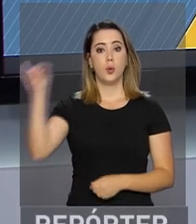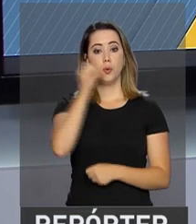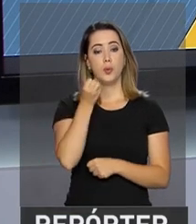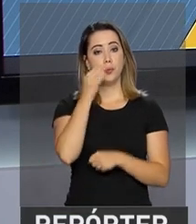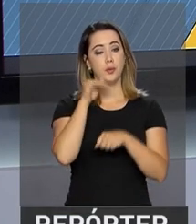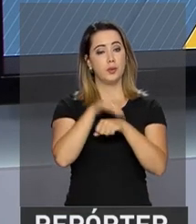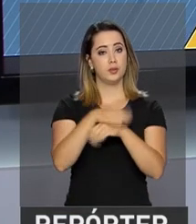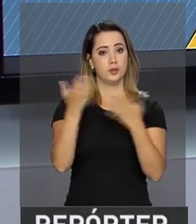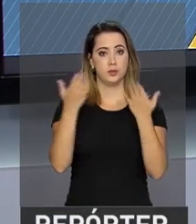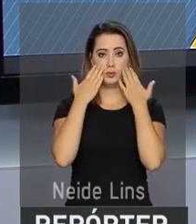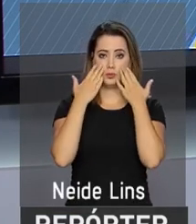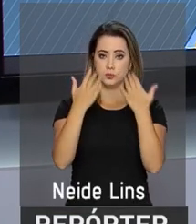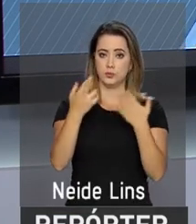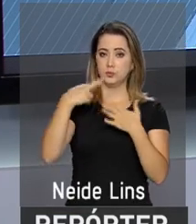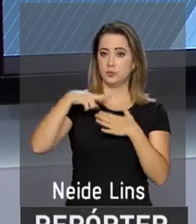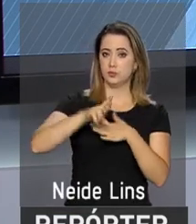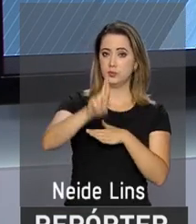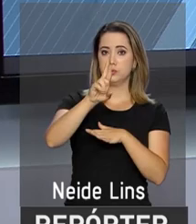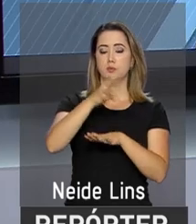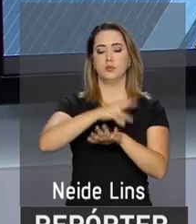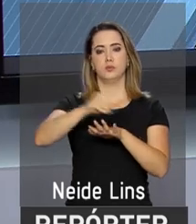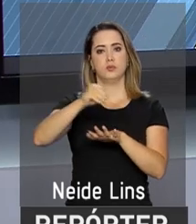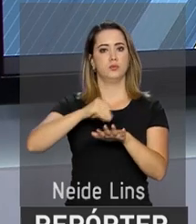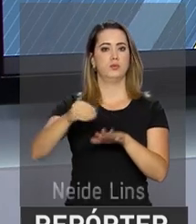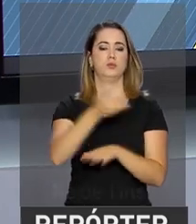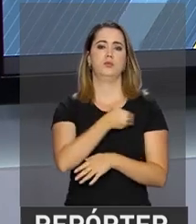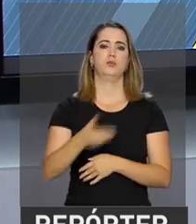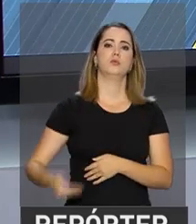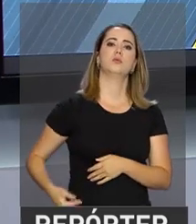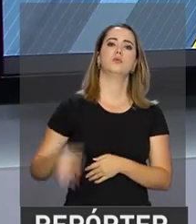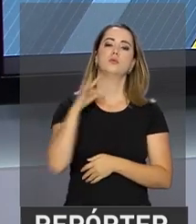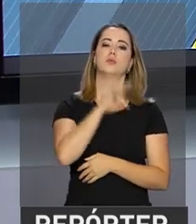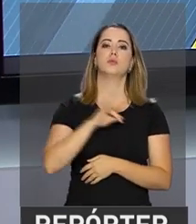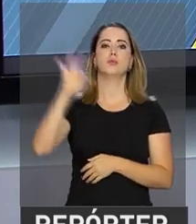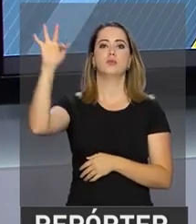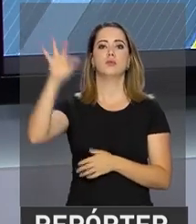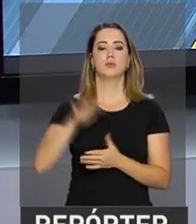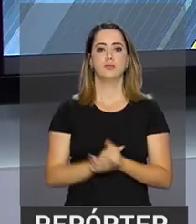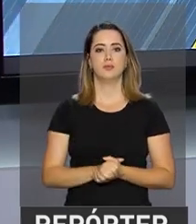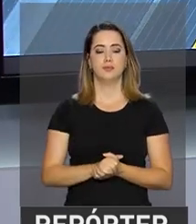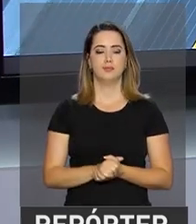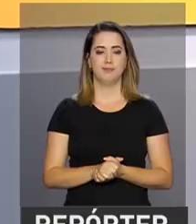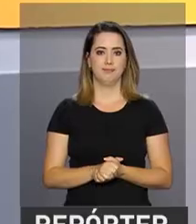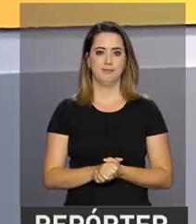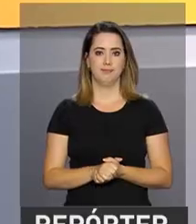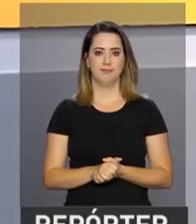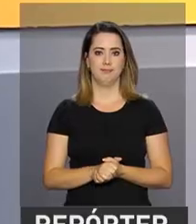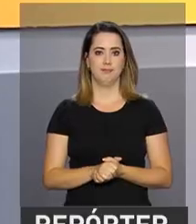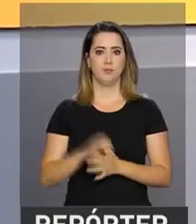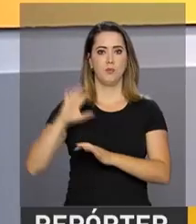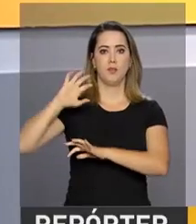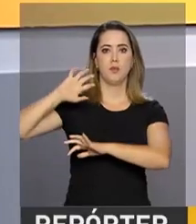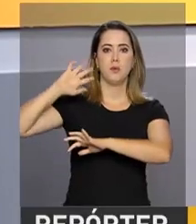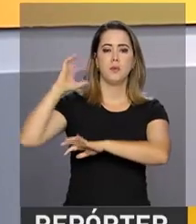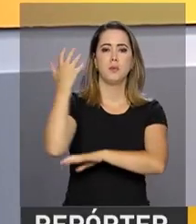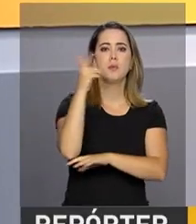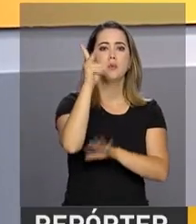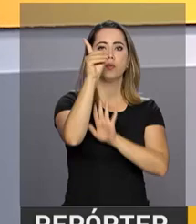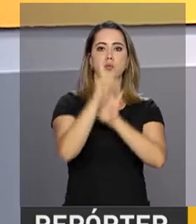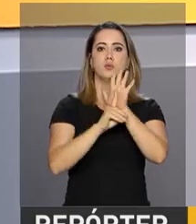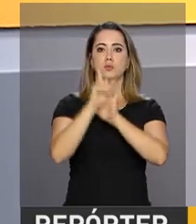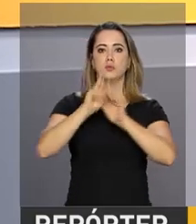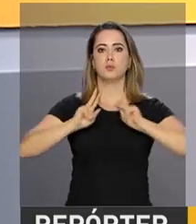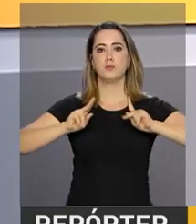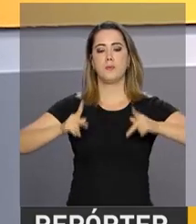Olá, boa noite. Começa agora o Repórter NBR com as notícias do governo federal. Meio ambiente,